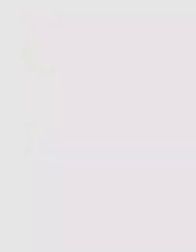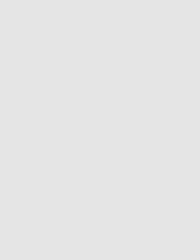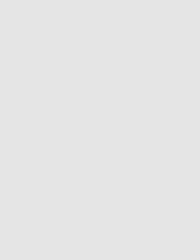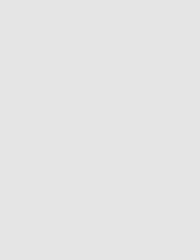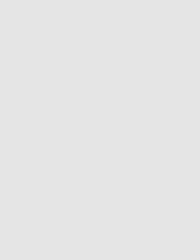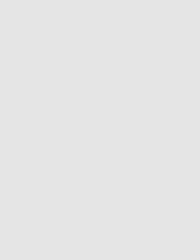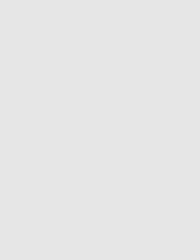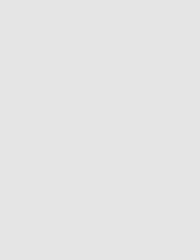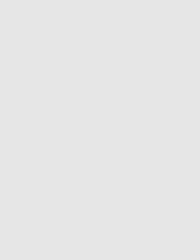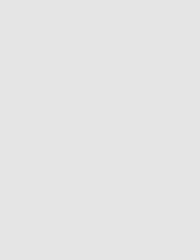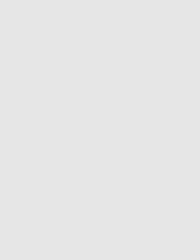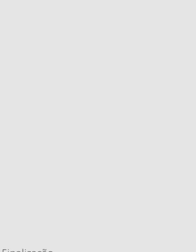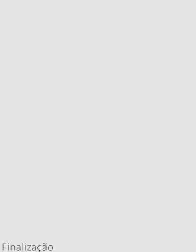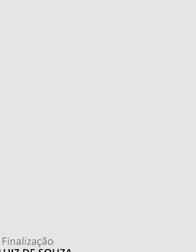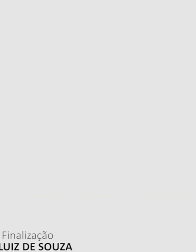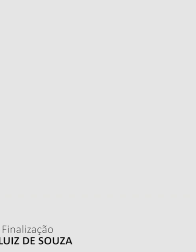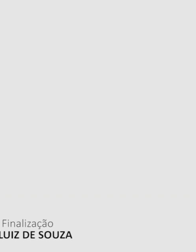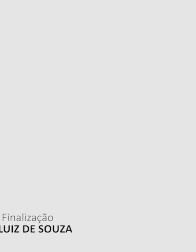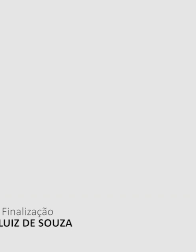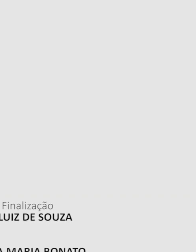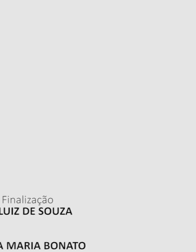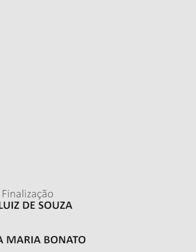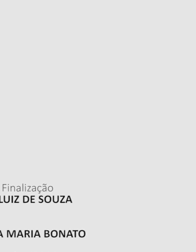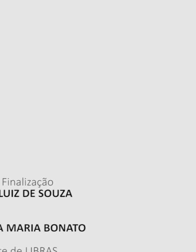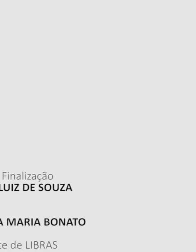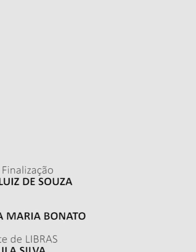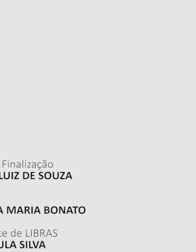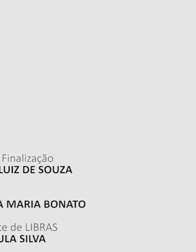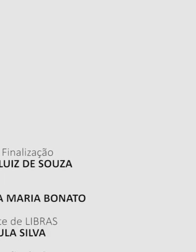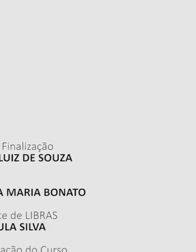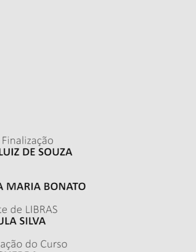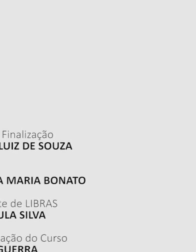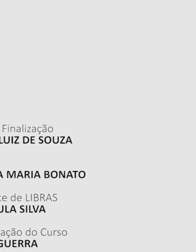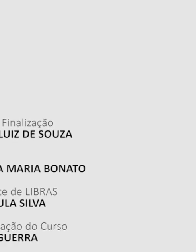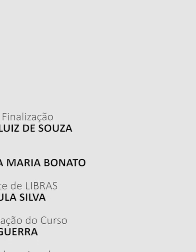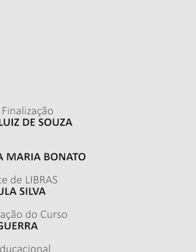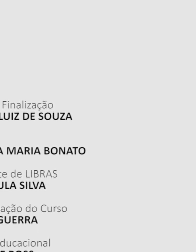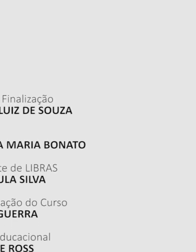Tchau, tchau, tchau, tchau, tchau, tchau.